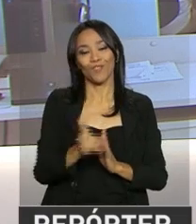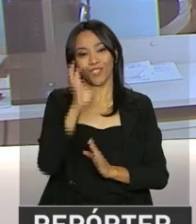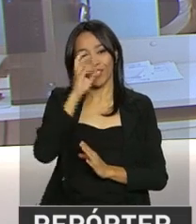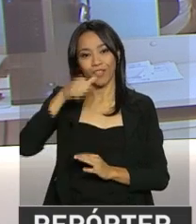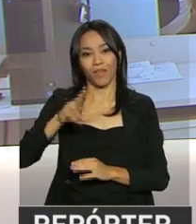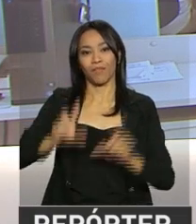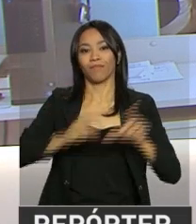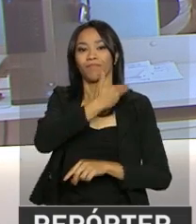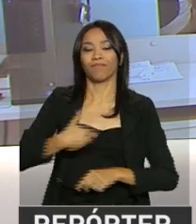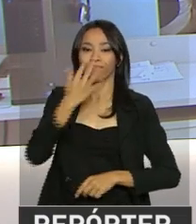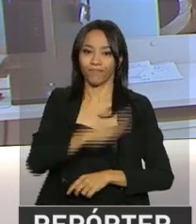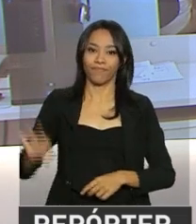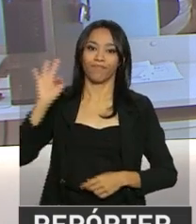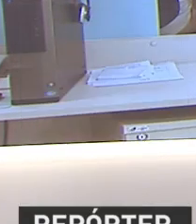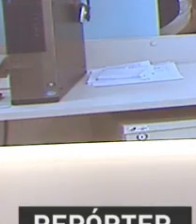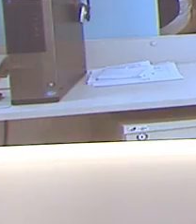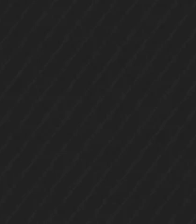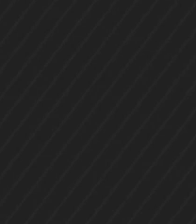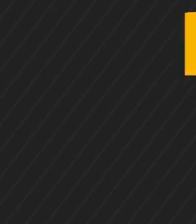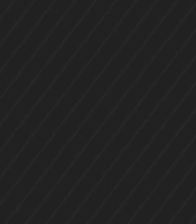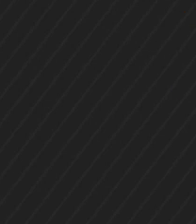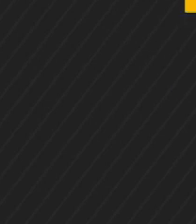NBR a TV do Governo Federal